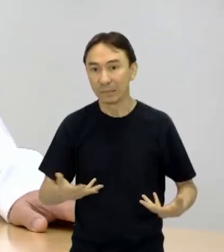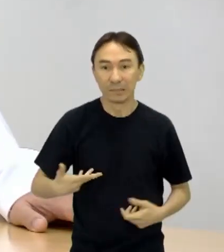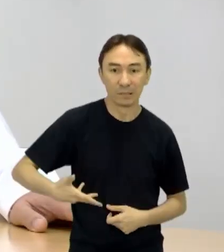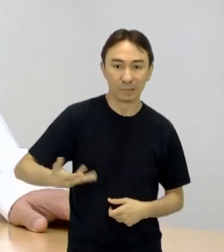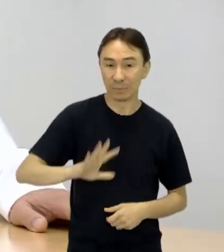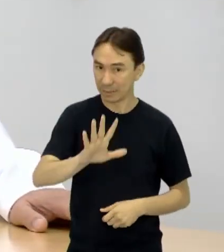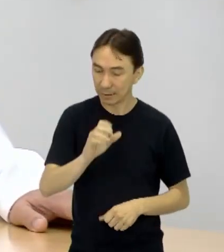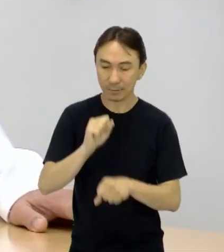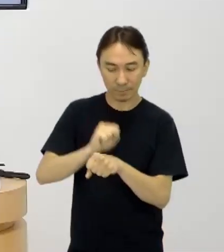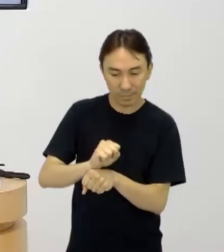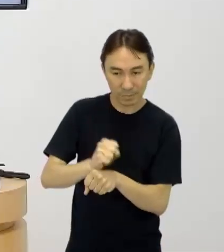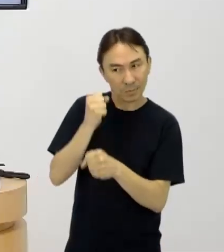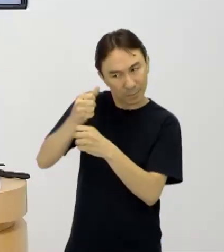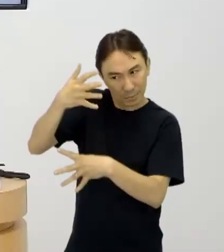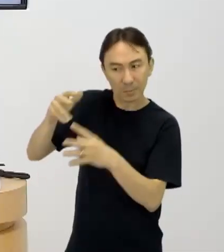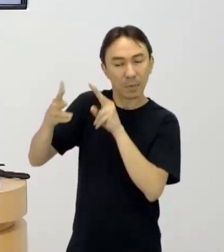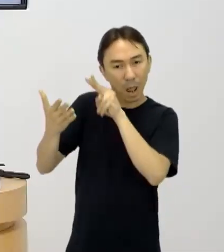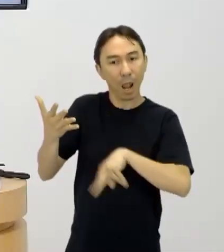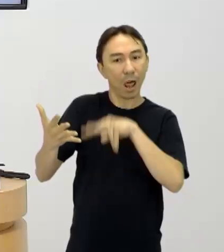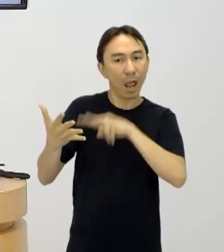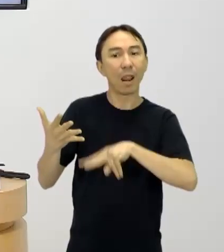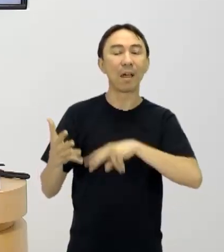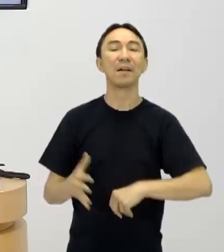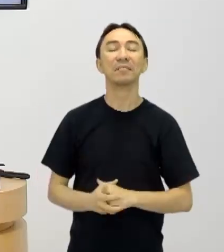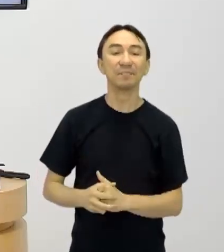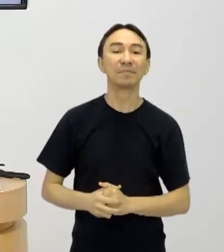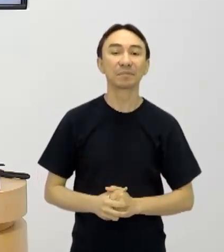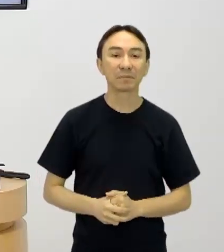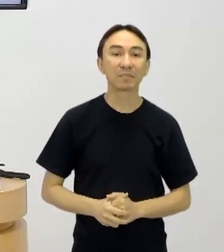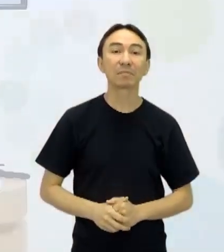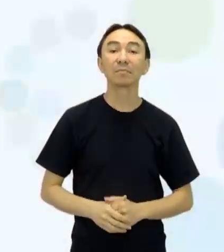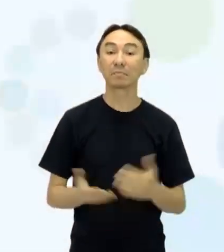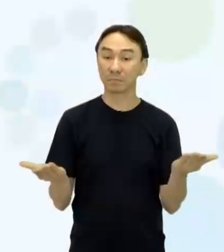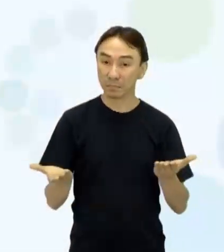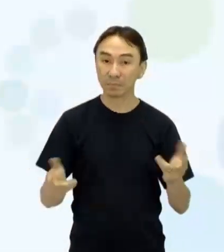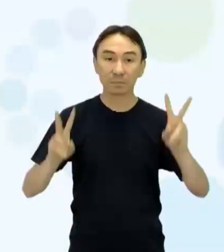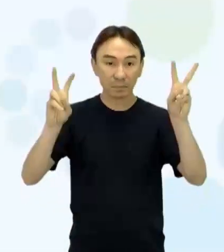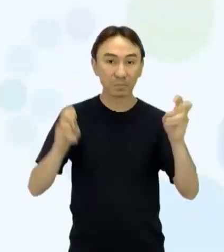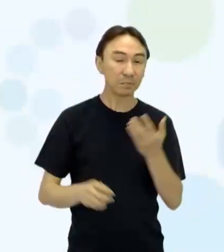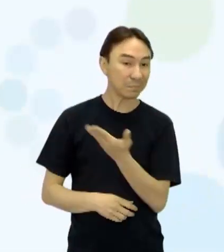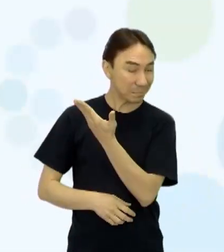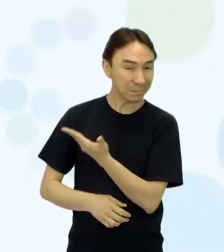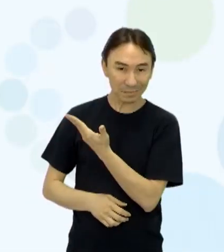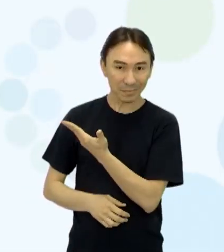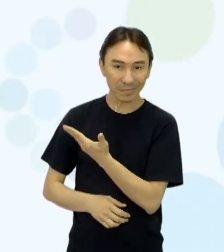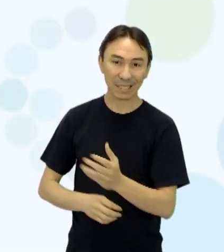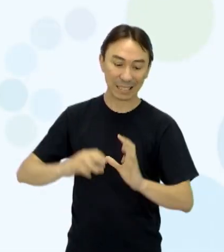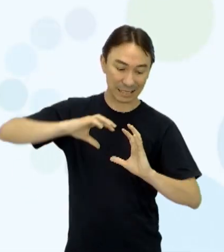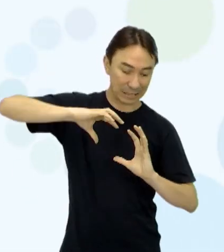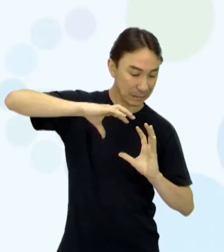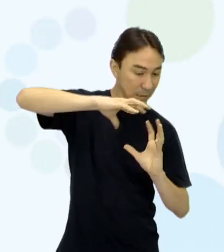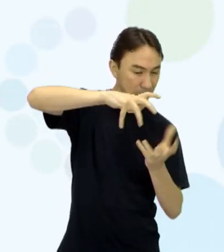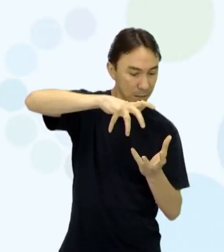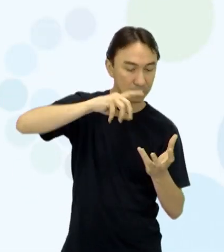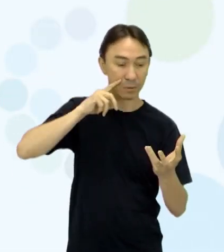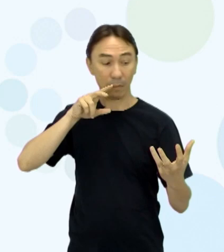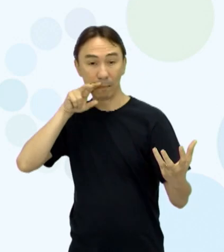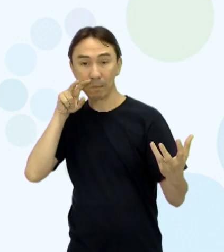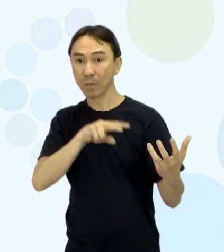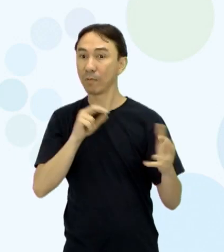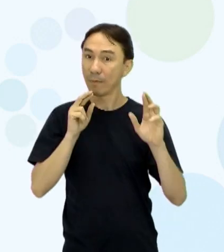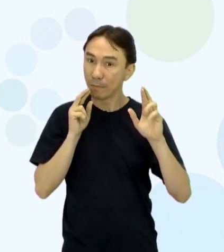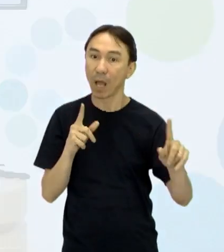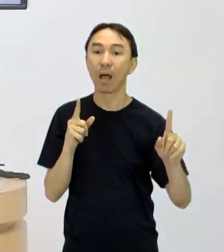lidinha. É isso daí, Edjoel. Hoje a Terra como você nunca viu, que será que tem aí? Se eu